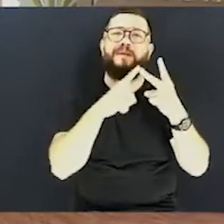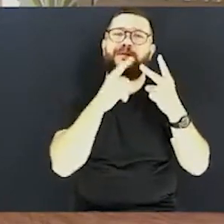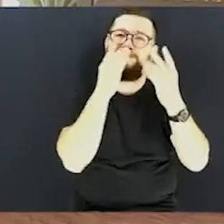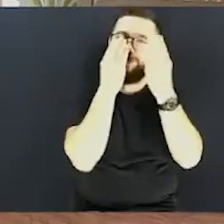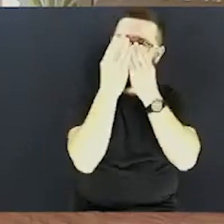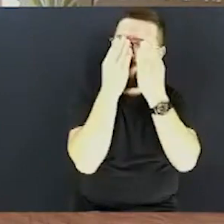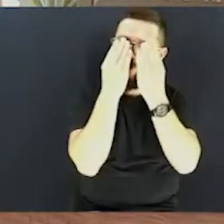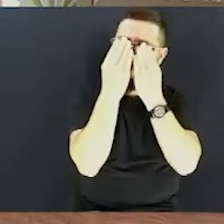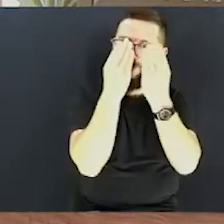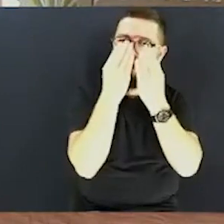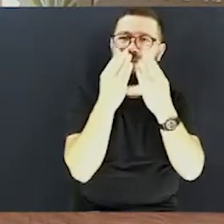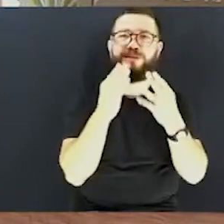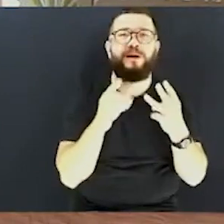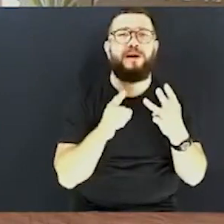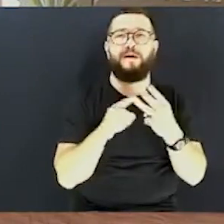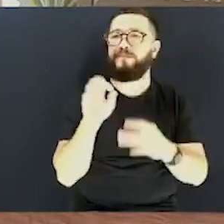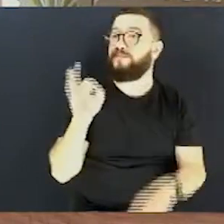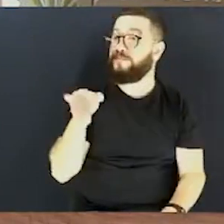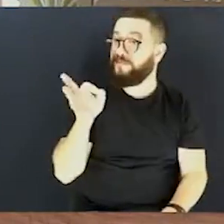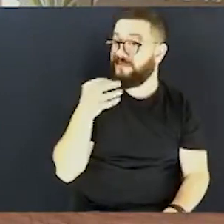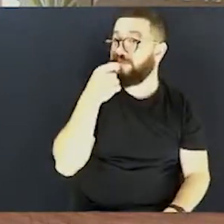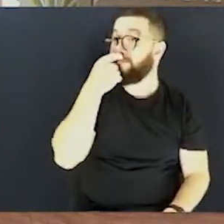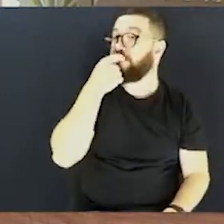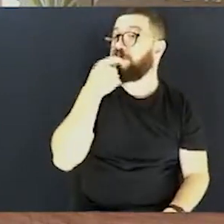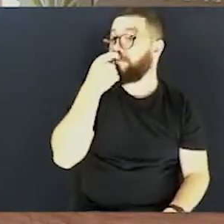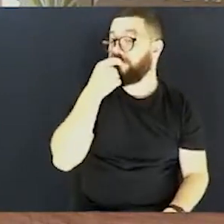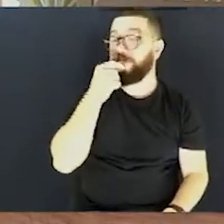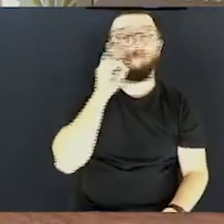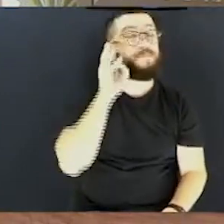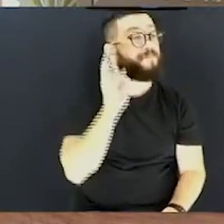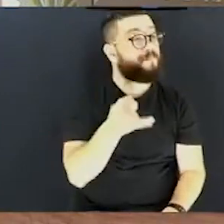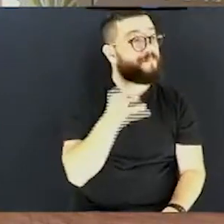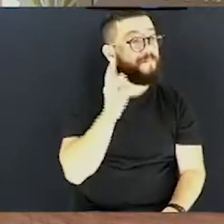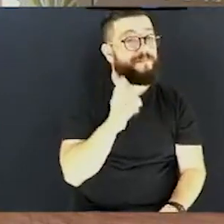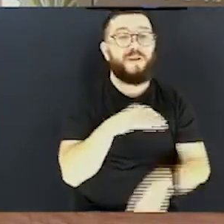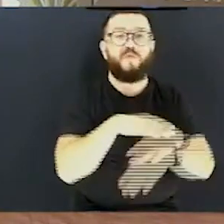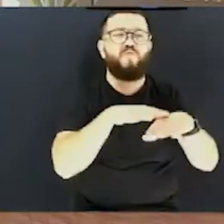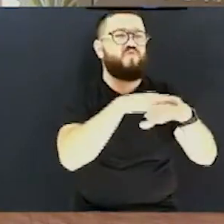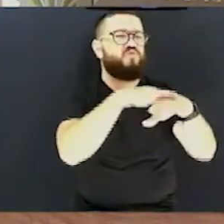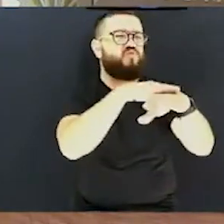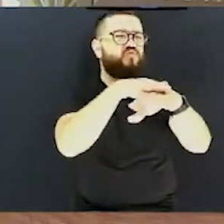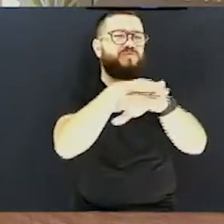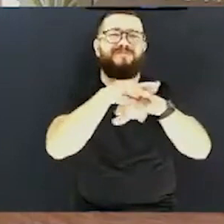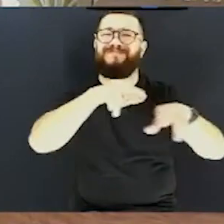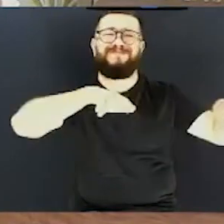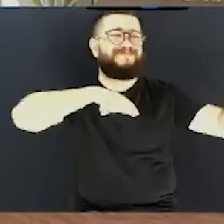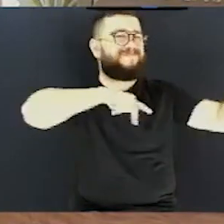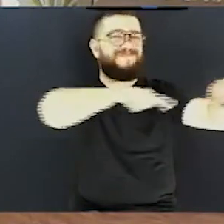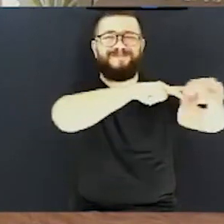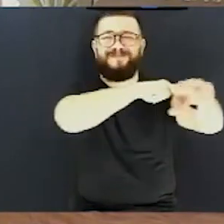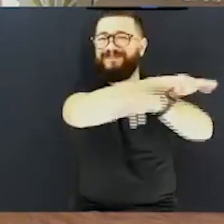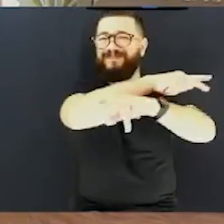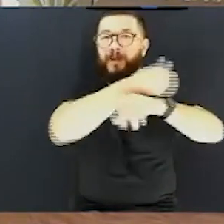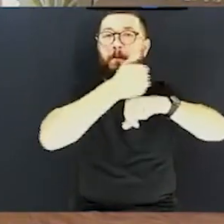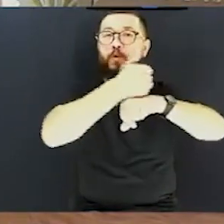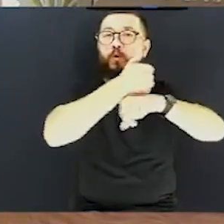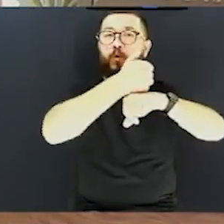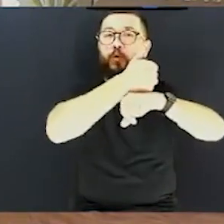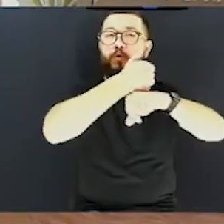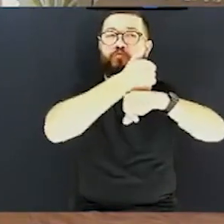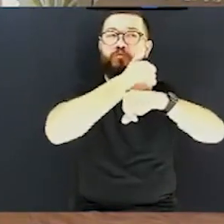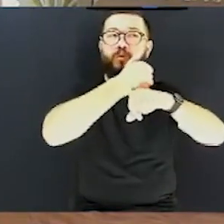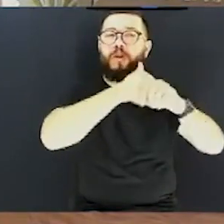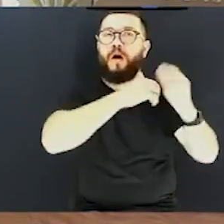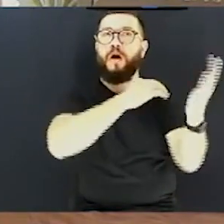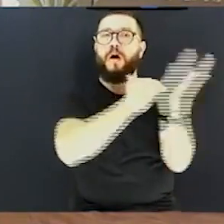Ozias. Nós conversamos com muitas pessoas para a gente poder edificar um texto que realmente mantivesse Curitiba,